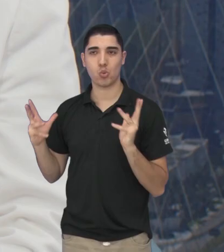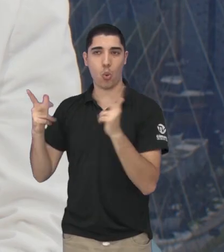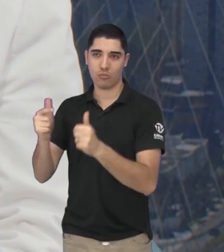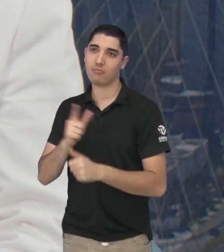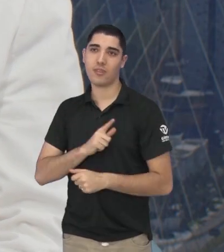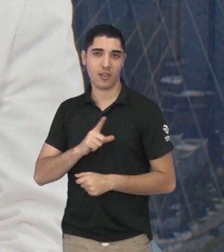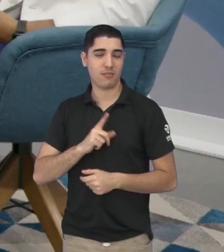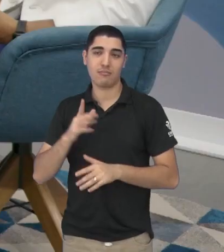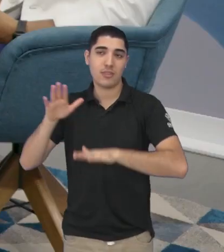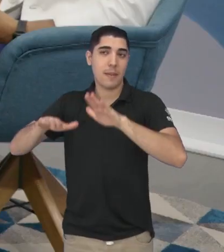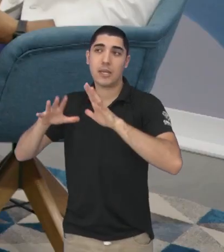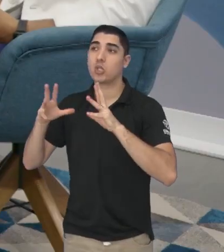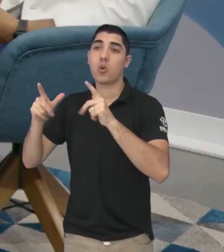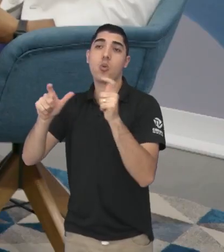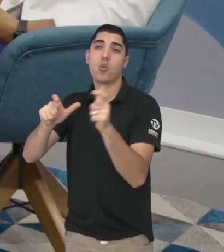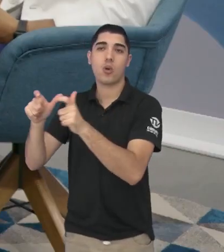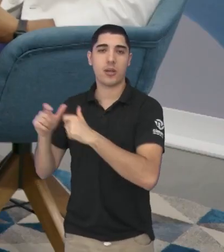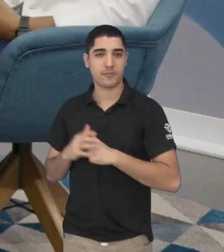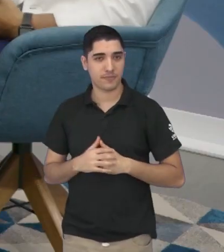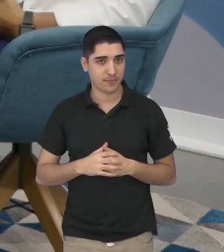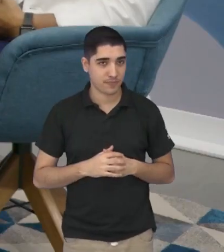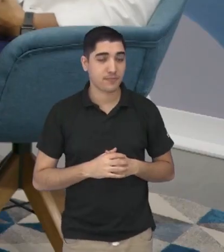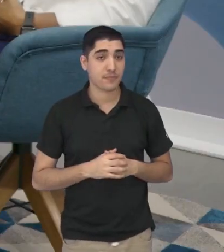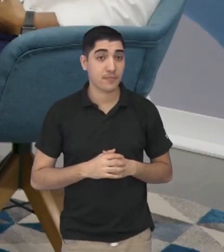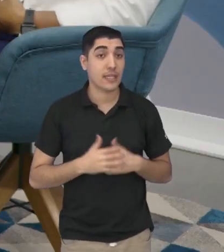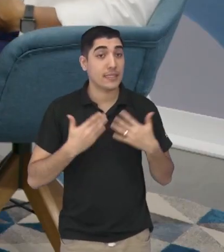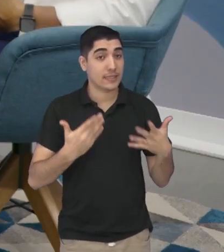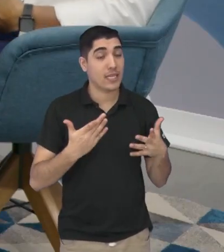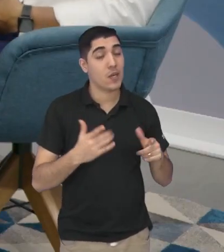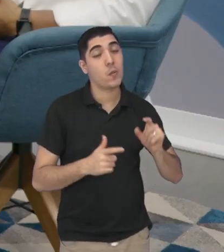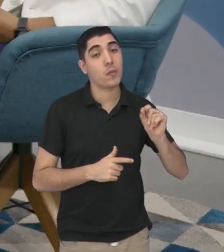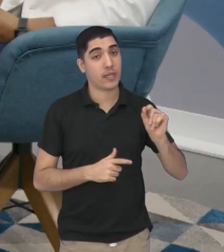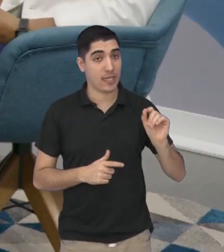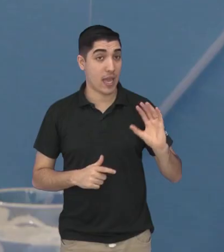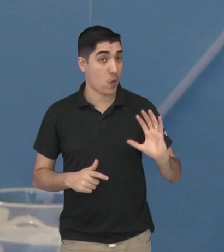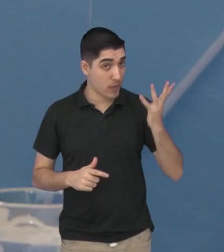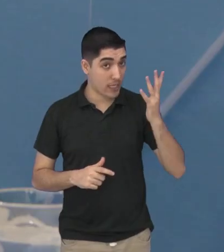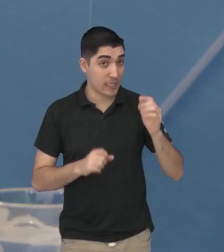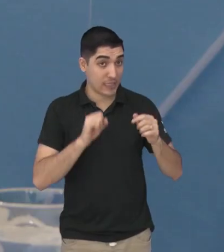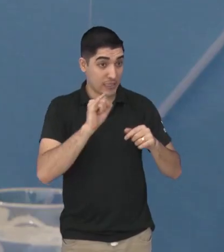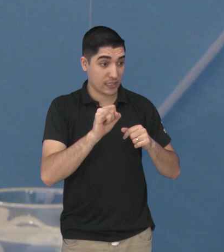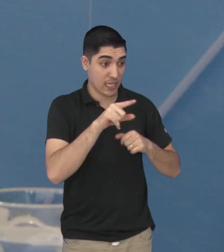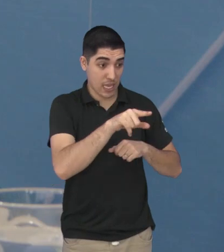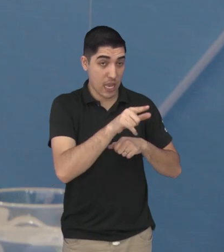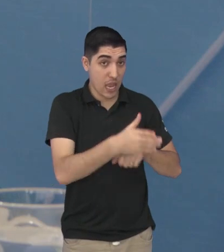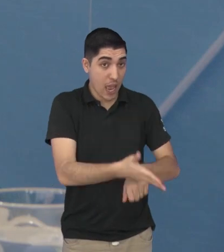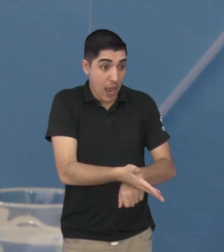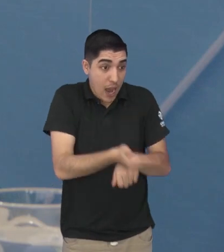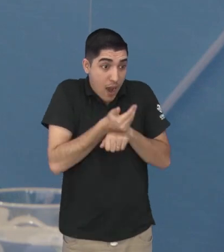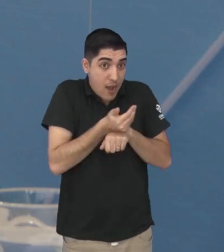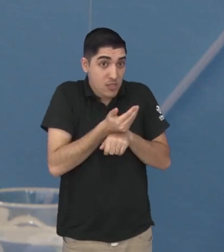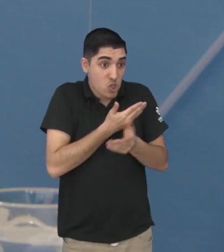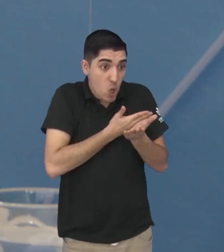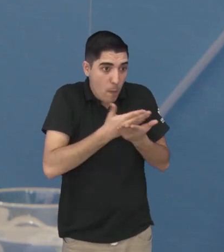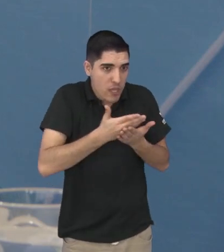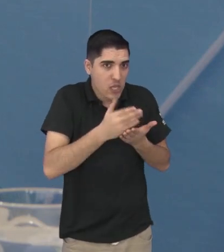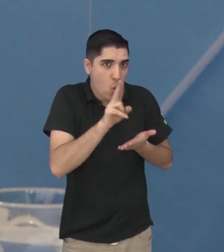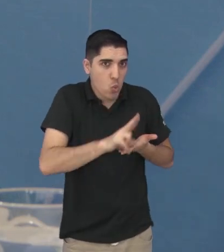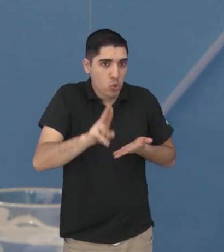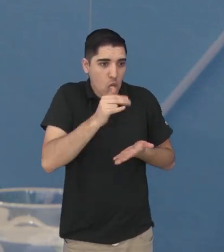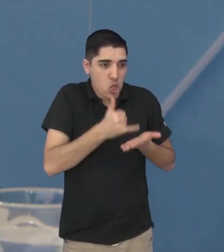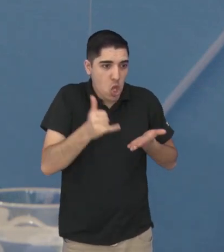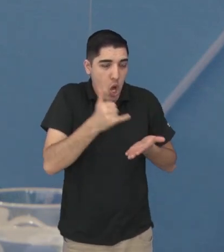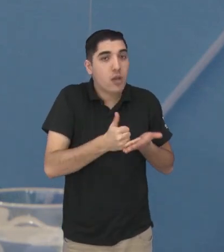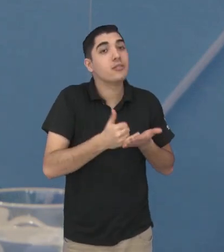multifatorial. Patrícia? Agora, o que é fato é, quanto mais cedo se inicia o uso da substância,